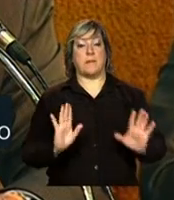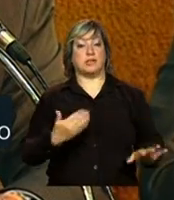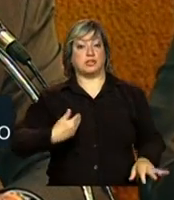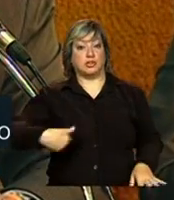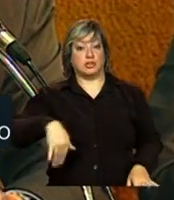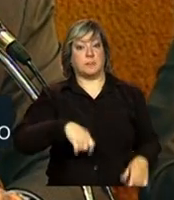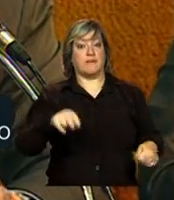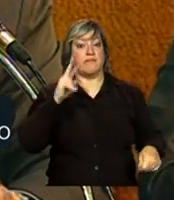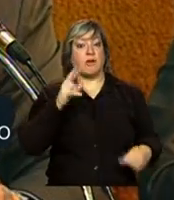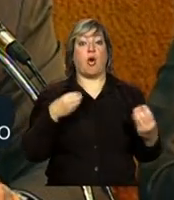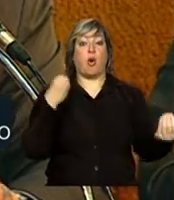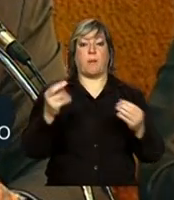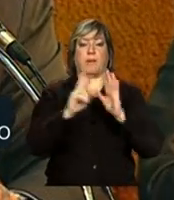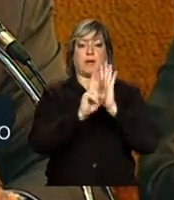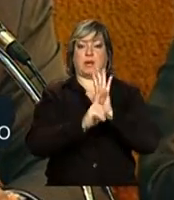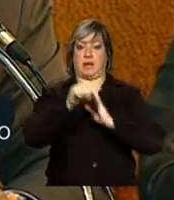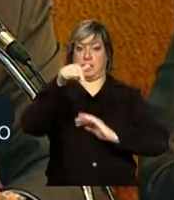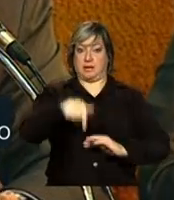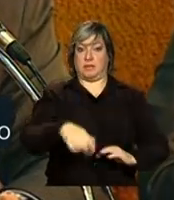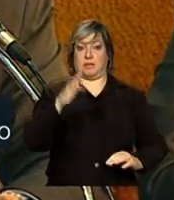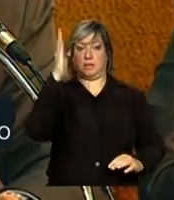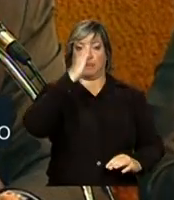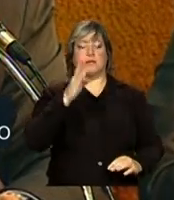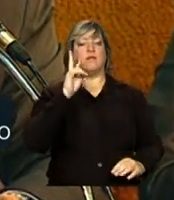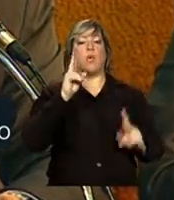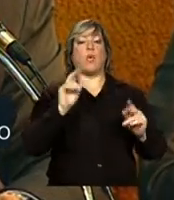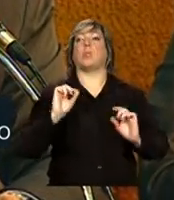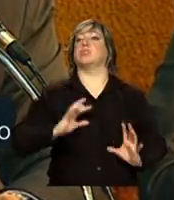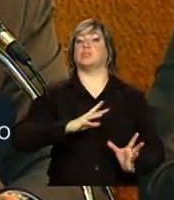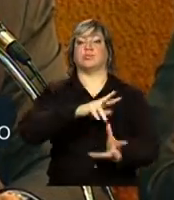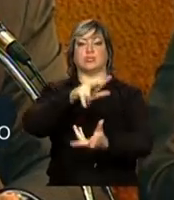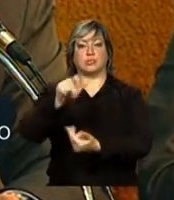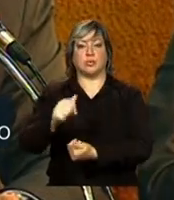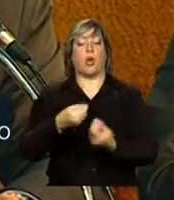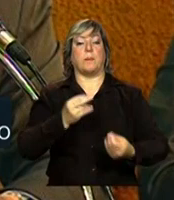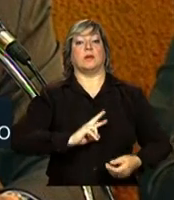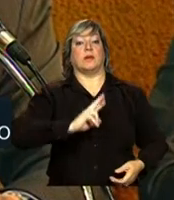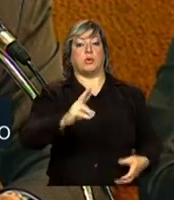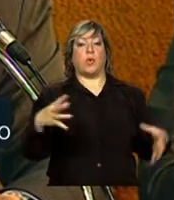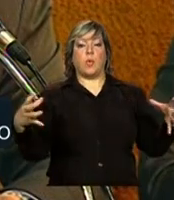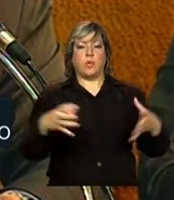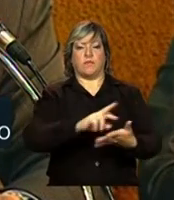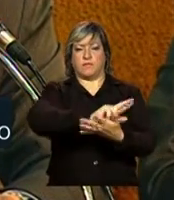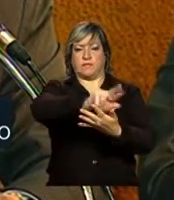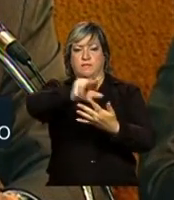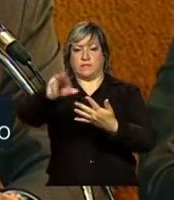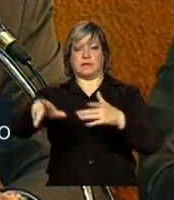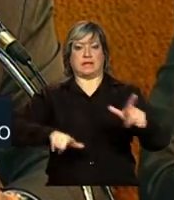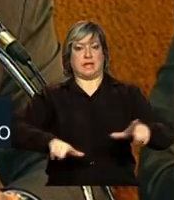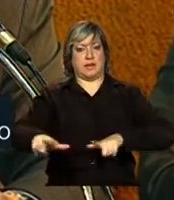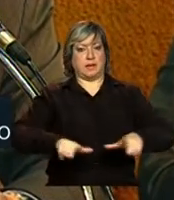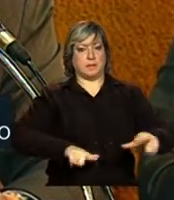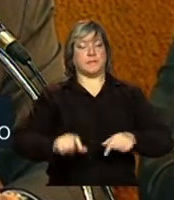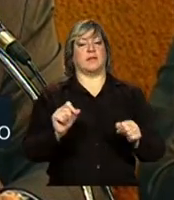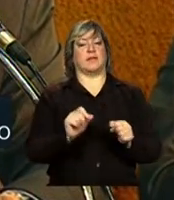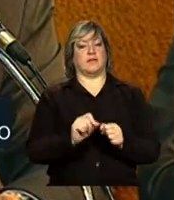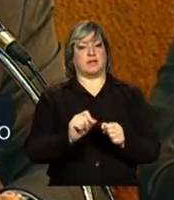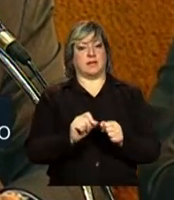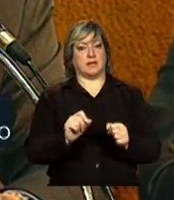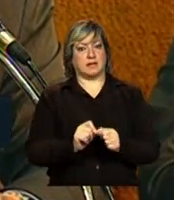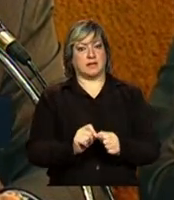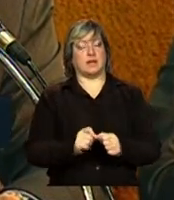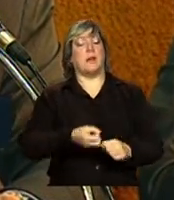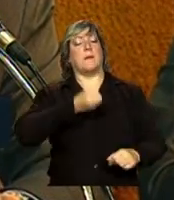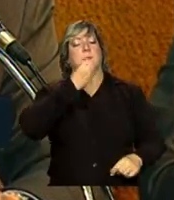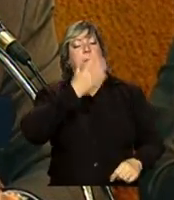precisamos ver a regulação no Brasil como vemos no mundo como o resultado de um conjunto de funções que são exercidas de maneira